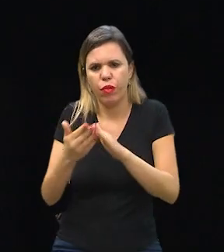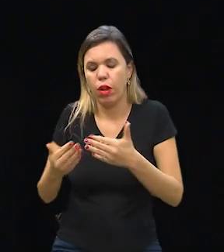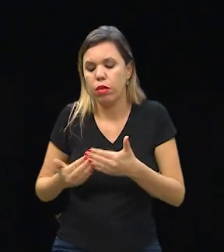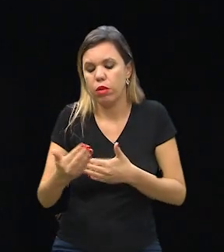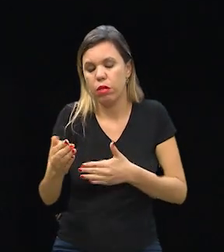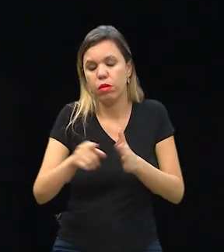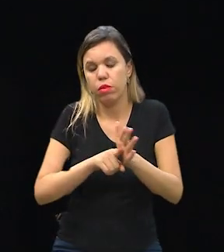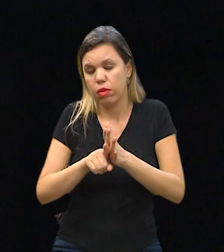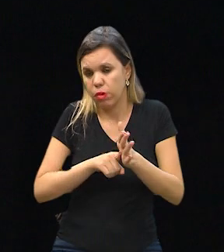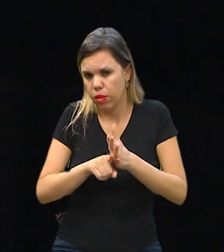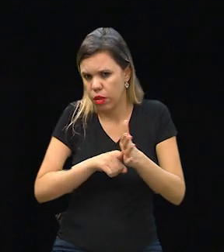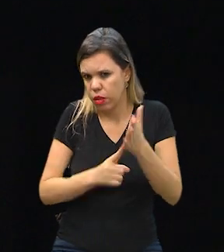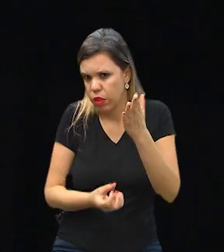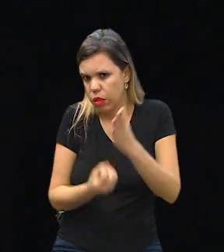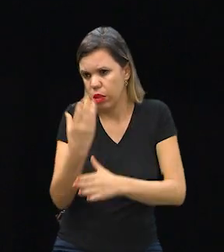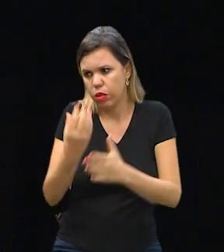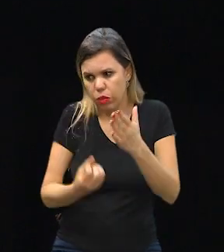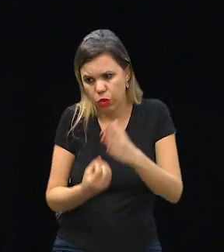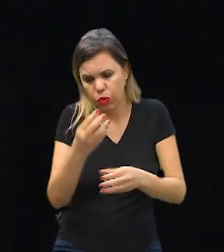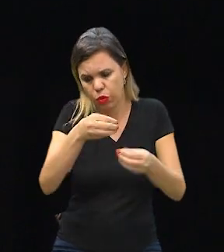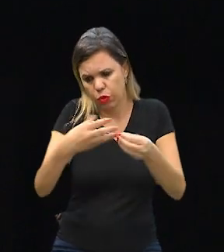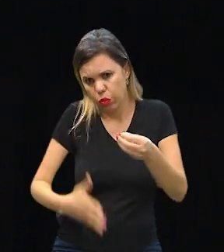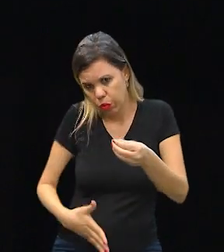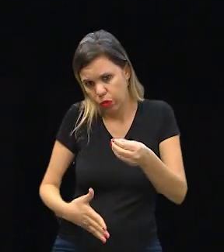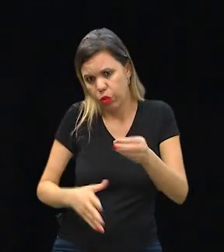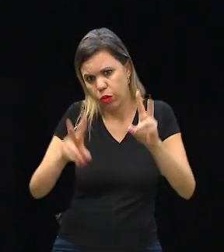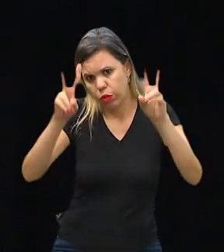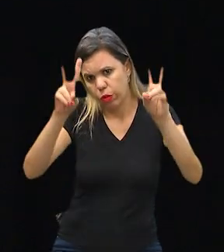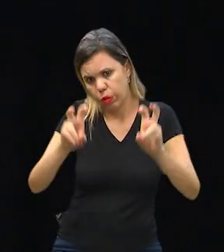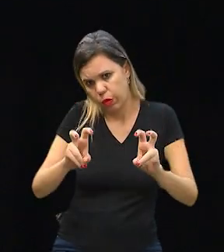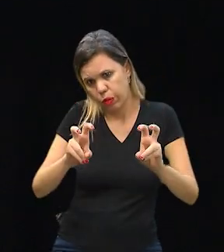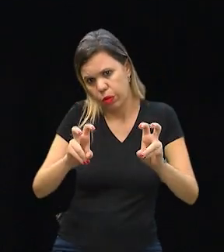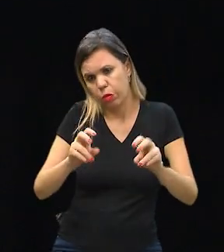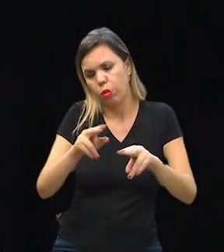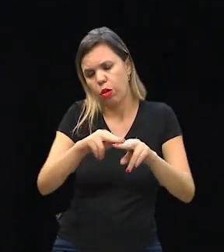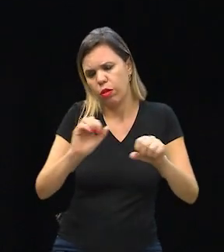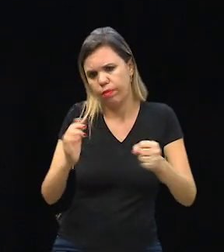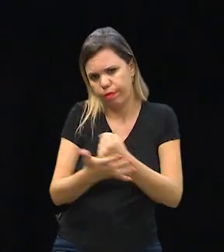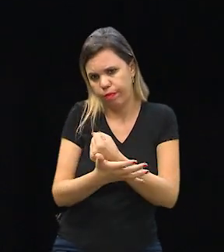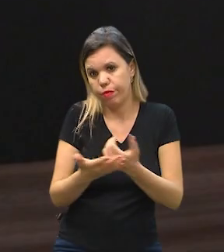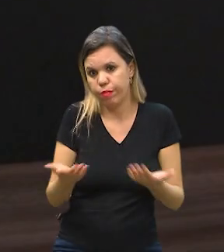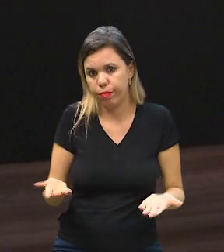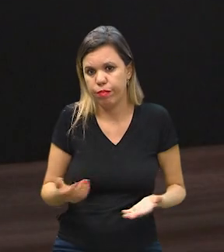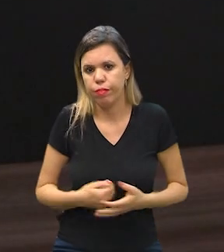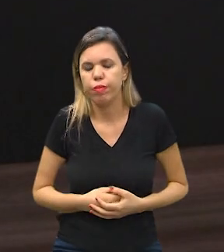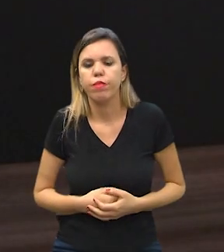dessa pesquisa, a gente começou a criar vários conteúdos relacionados à pandemia.